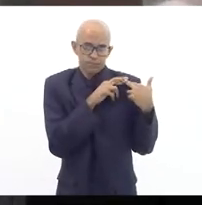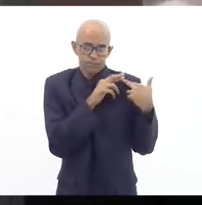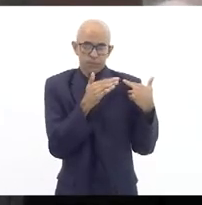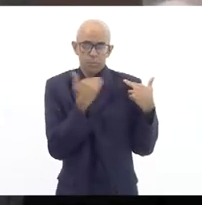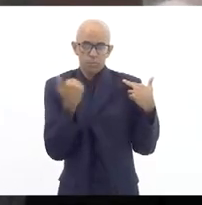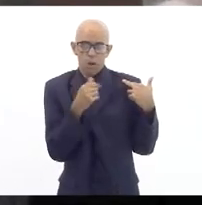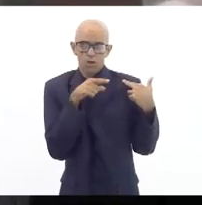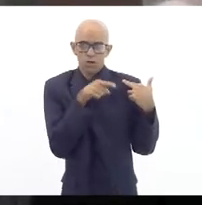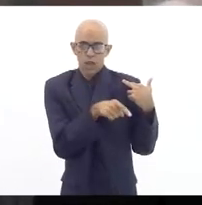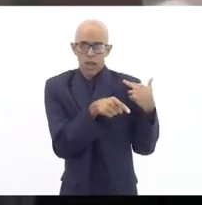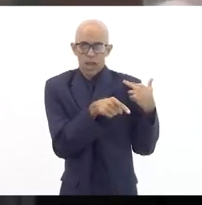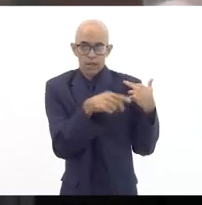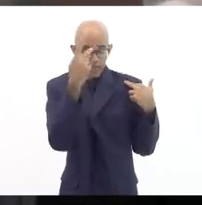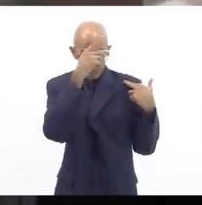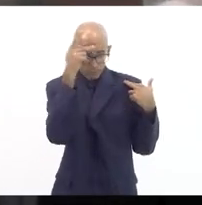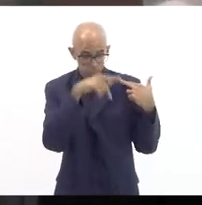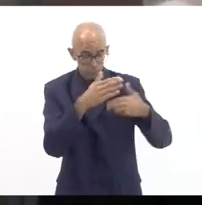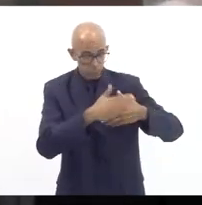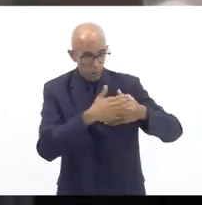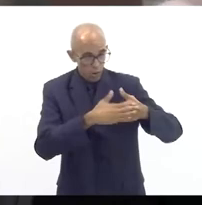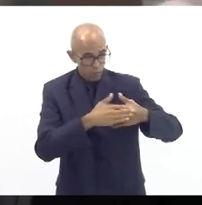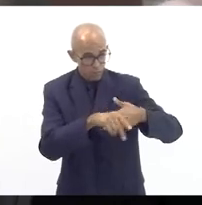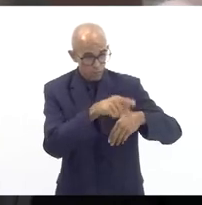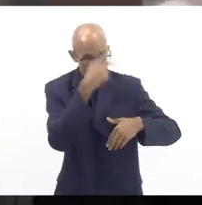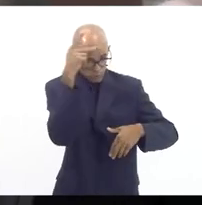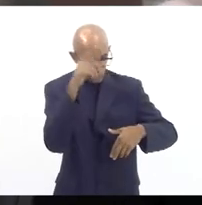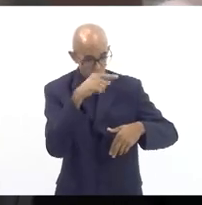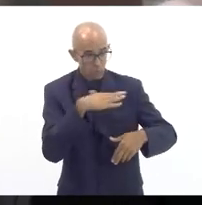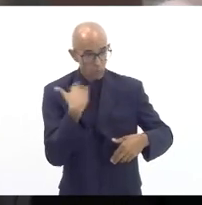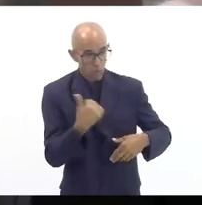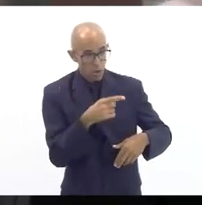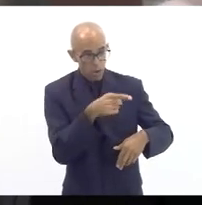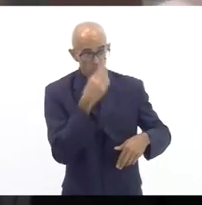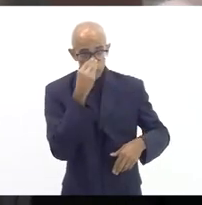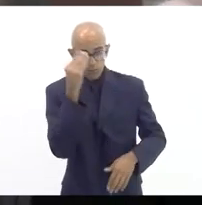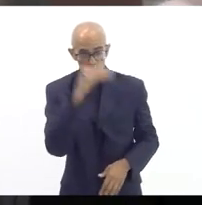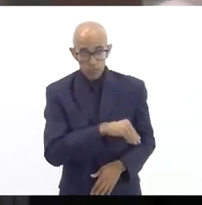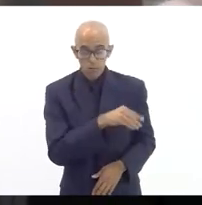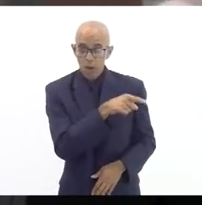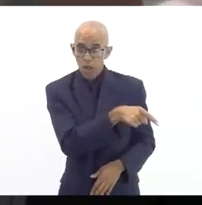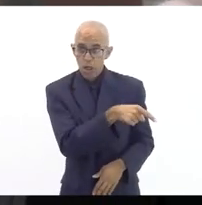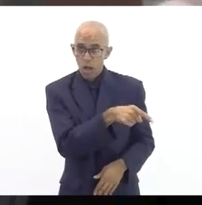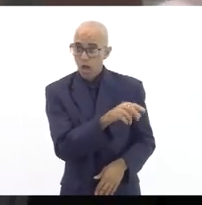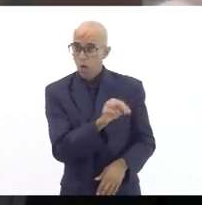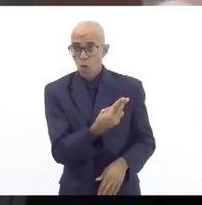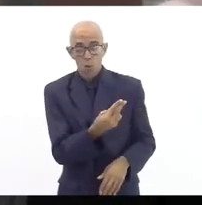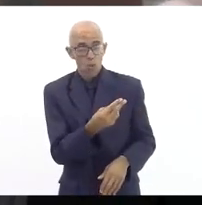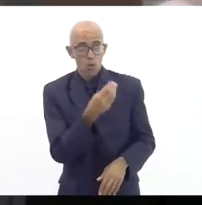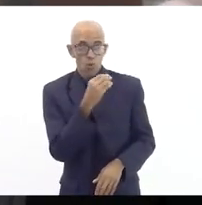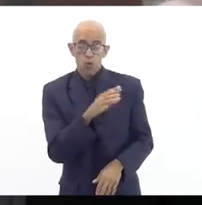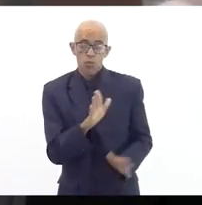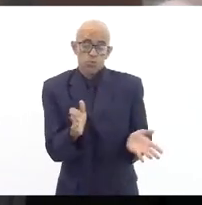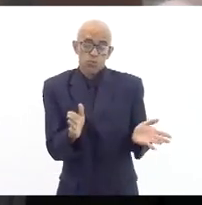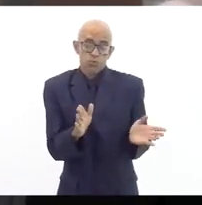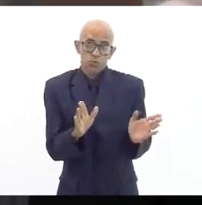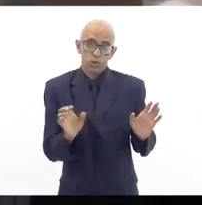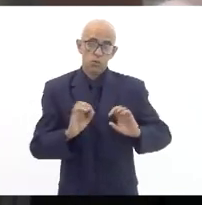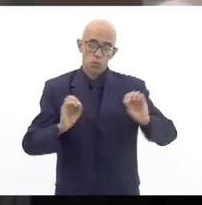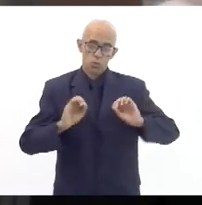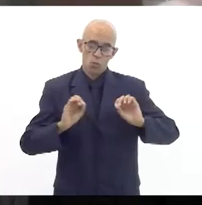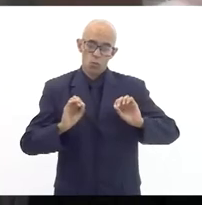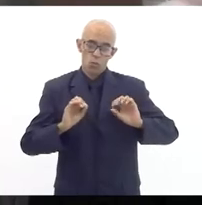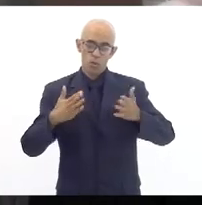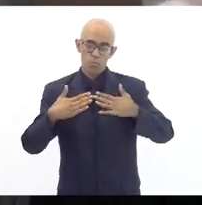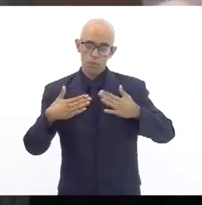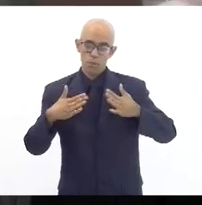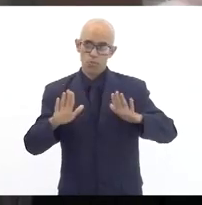morte sobre as pessoas que são mortas por uma constante de negligência, de omissão, que não é da Supervia. A gente precisa implicar que